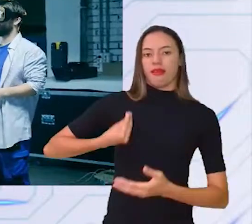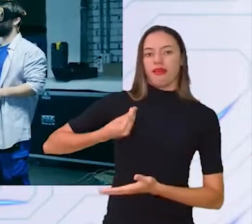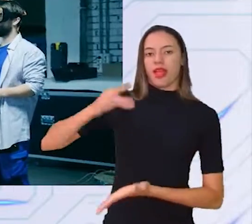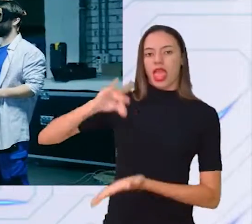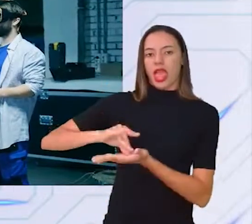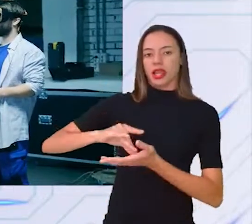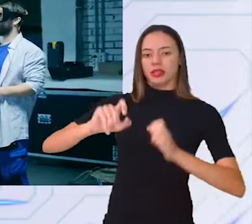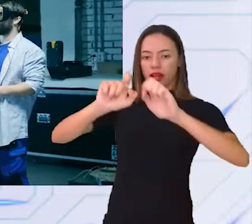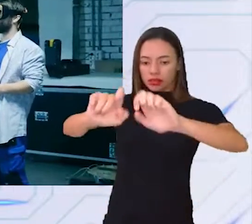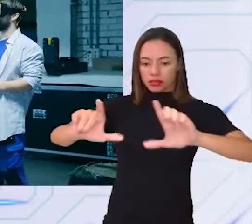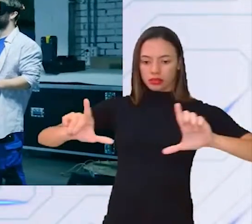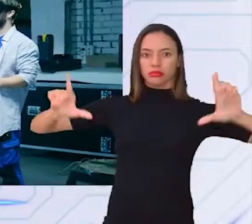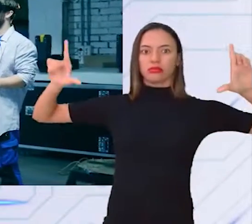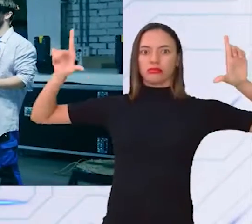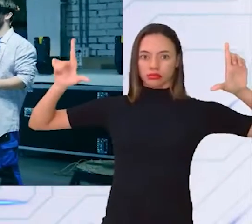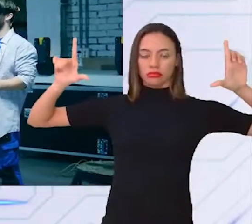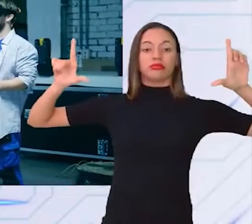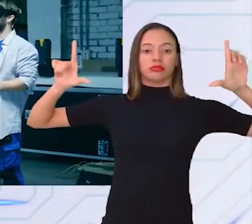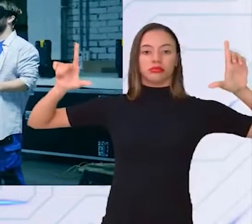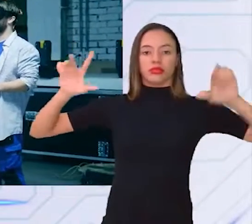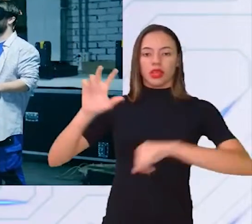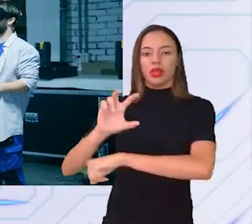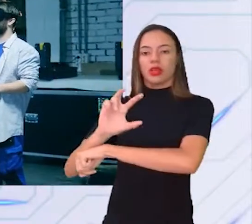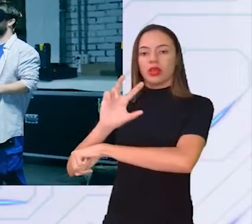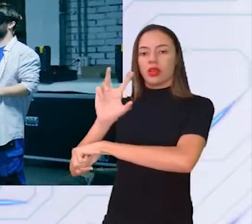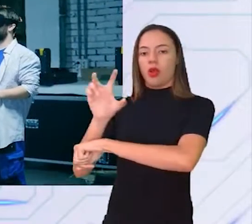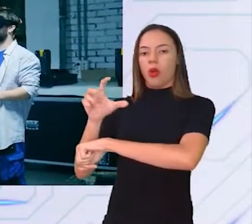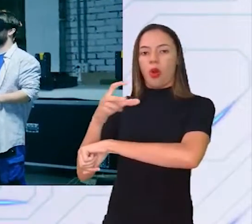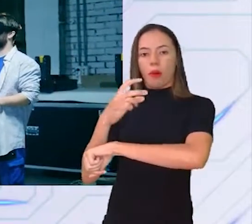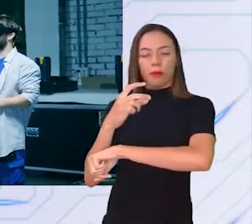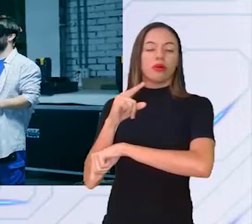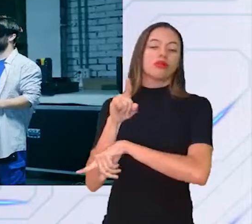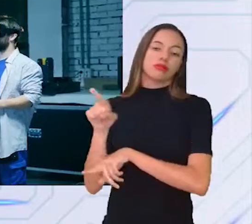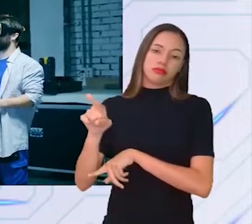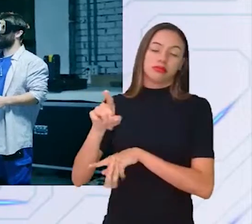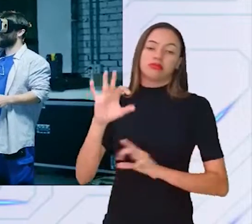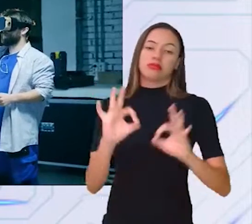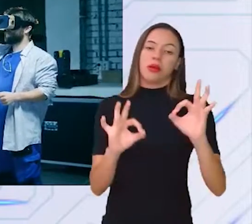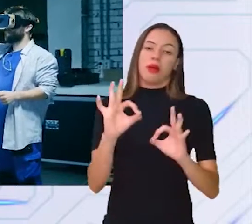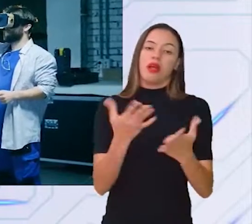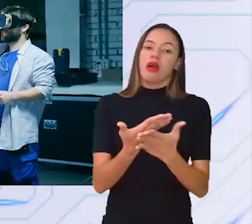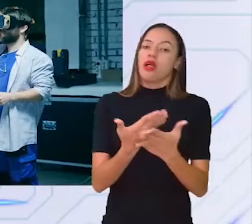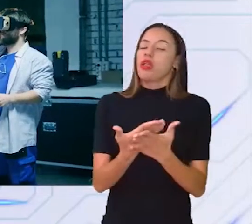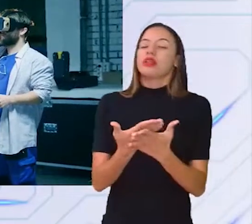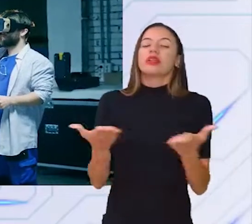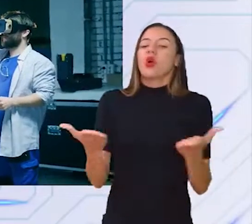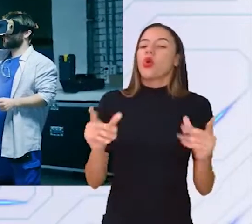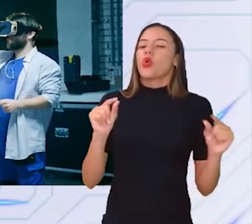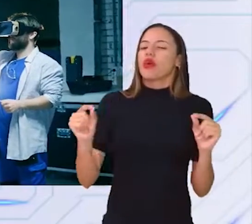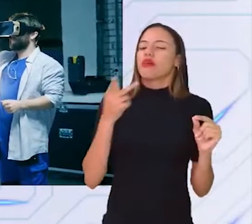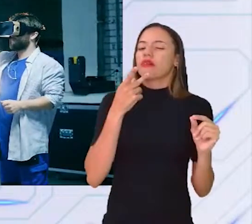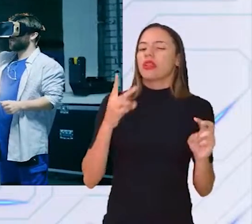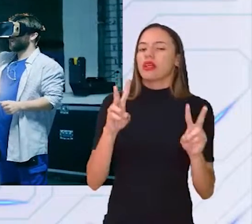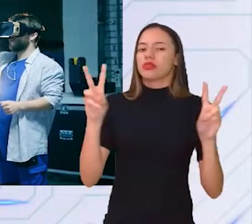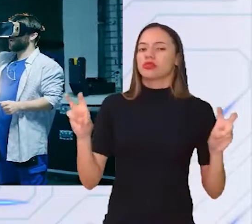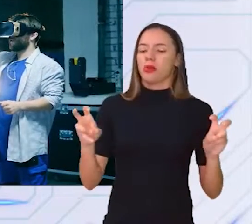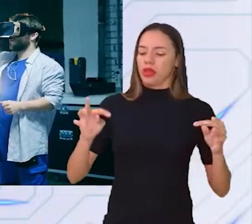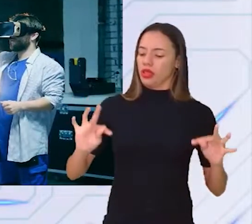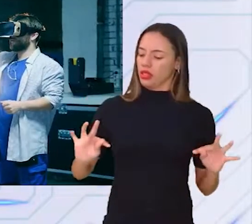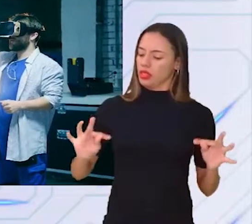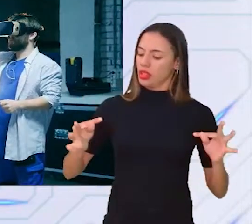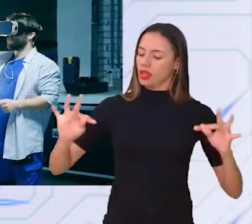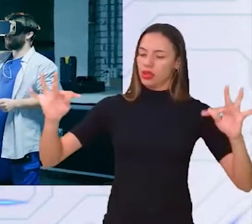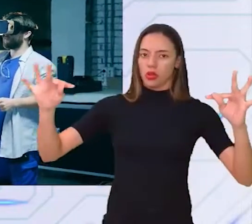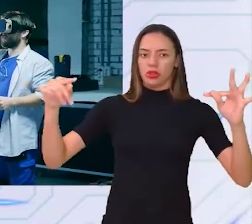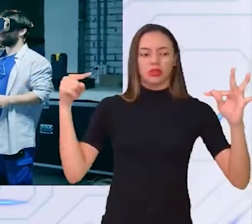um robô, né? Então, isso daí, Carla, que a gente preparou para a aula de hoje, é falando um pouco assim do que é que a